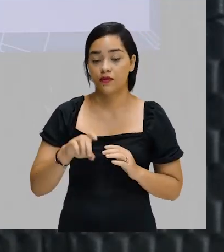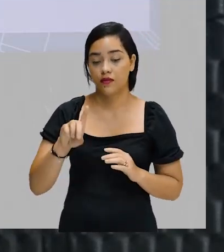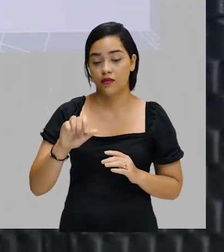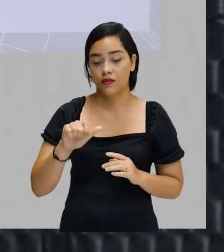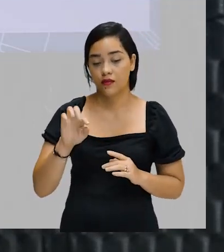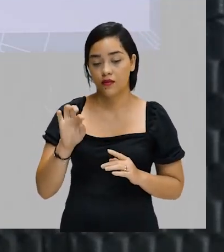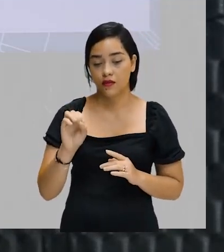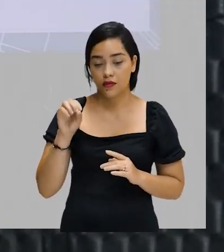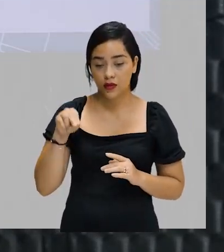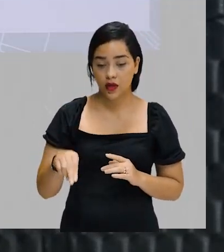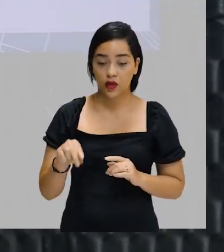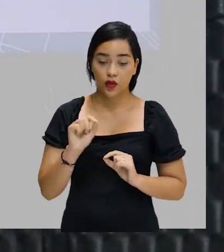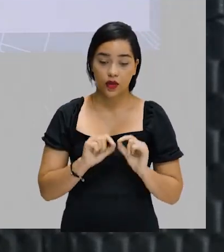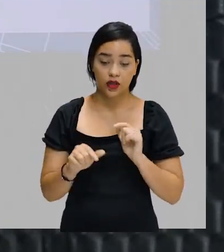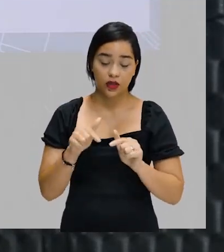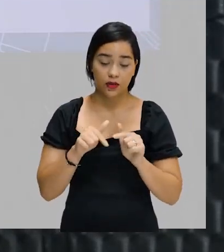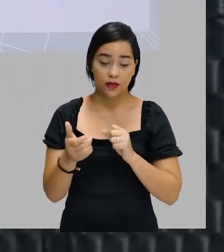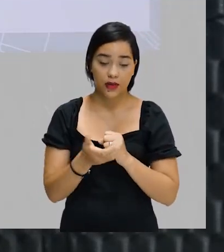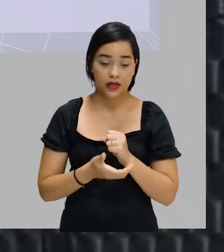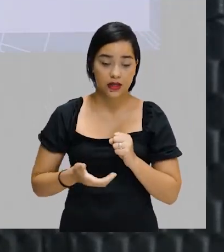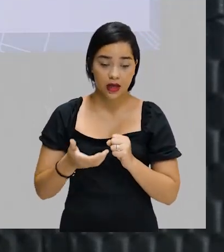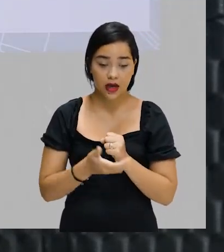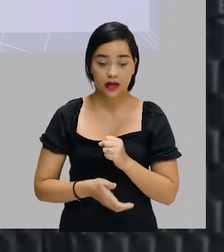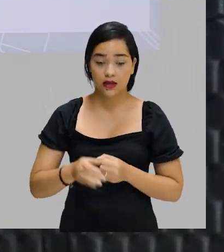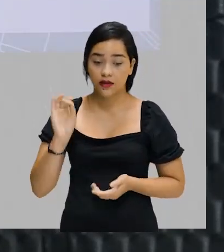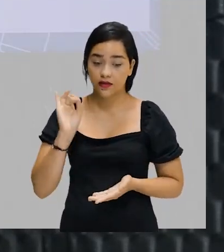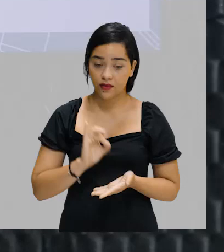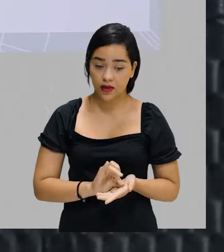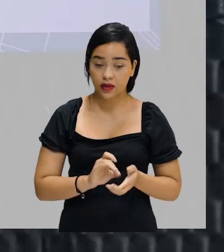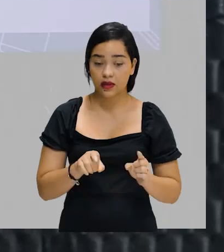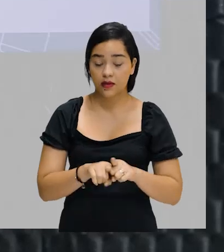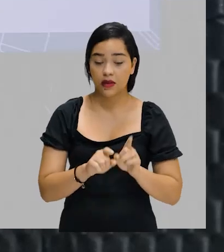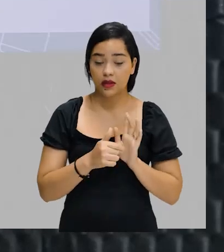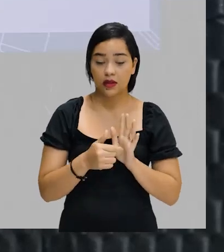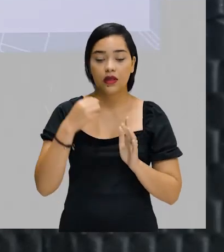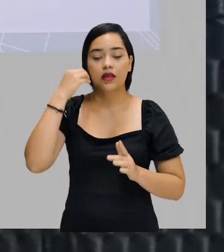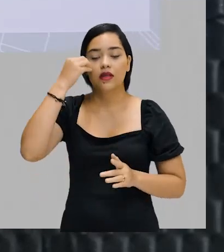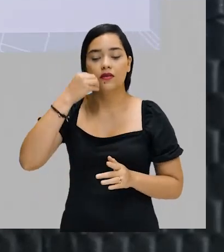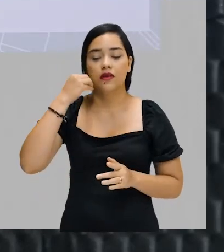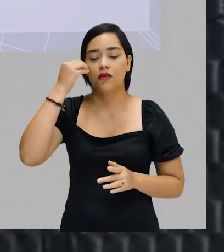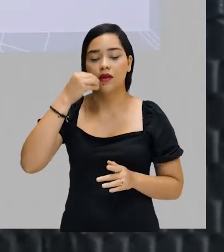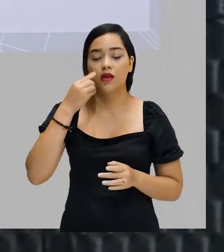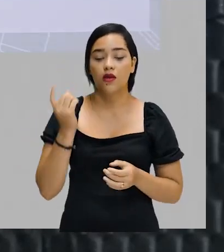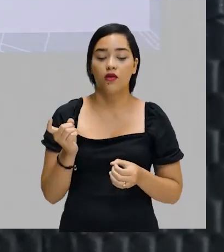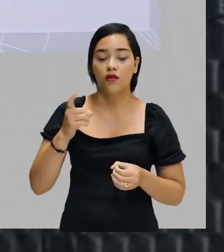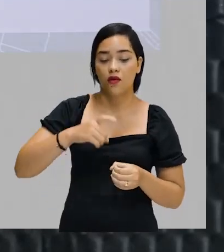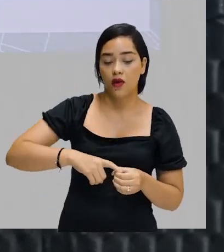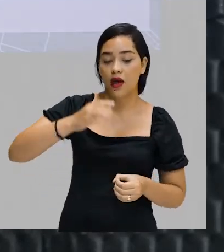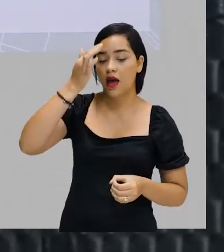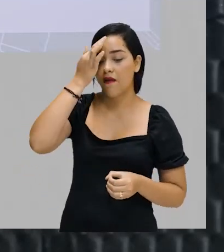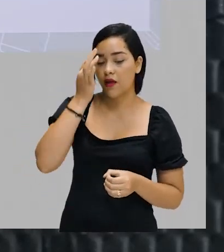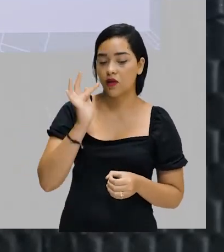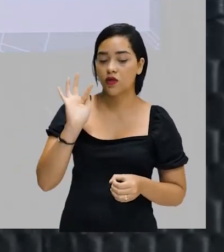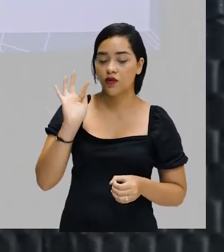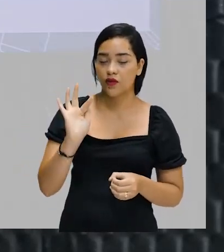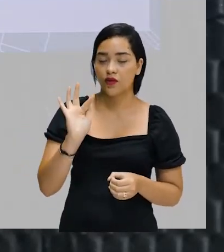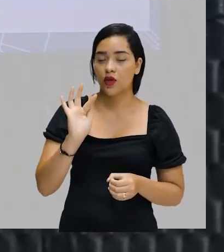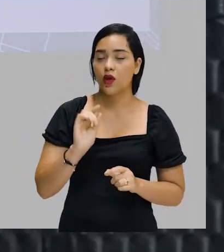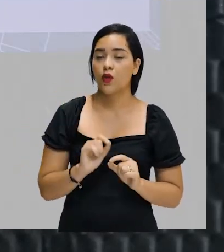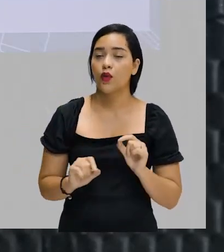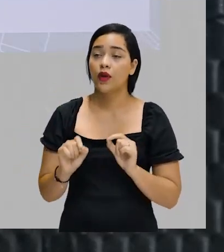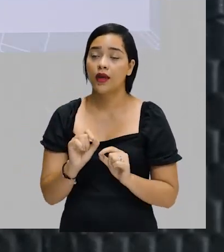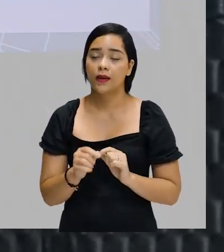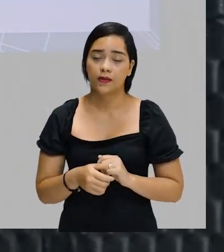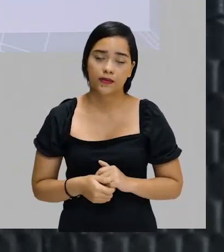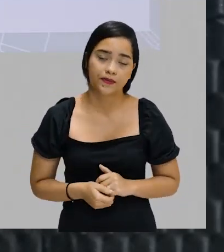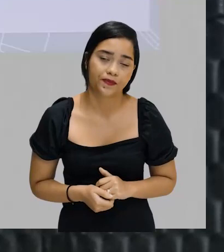Dalton, a partir de trabalhos baseados em fatos e evidências experimentais, porque estamos em uma